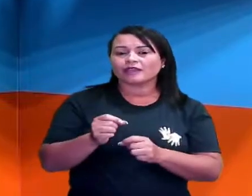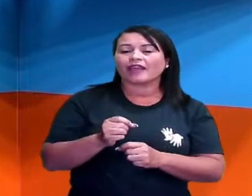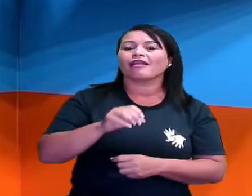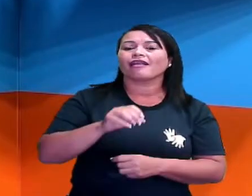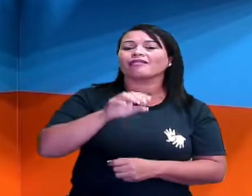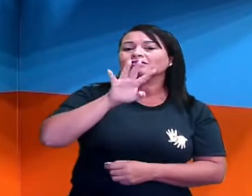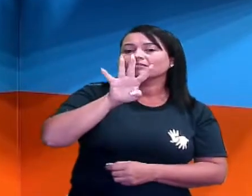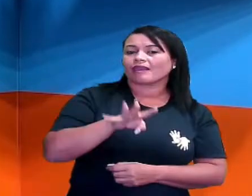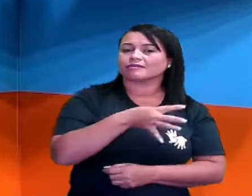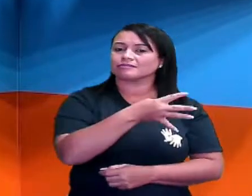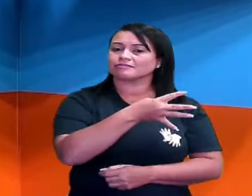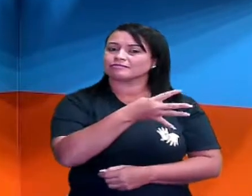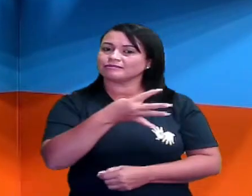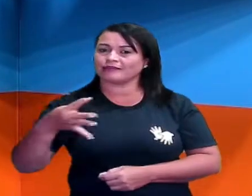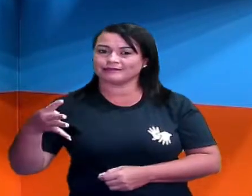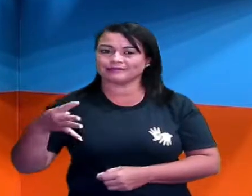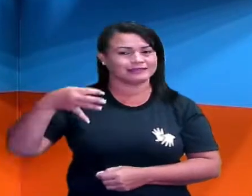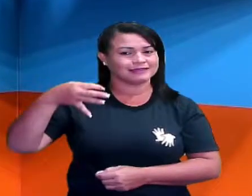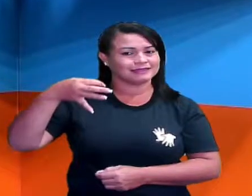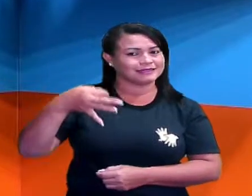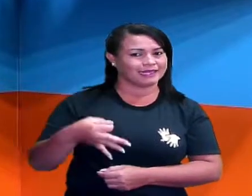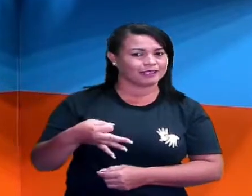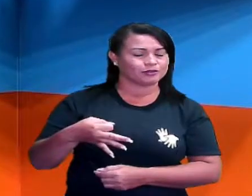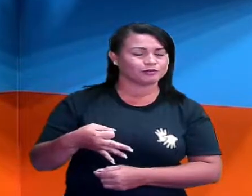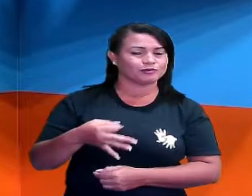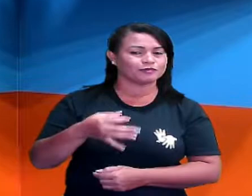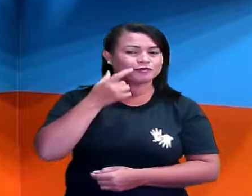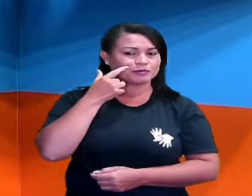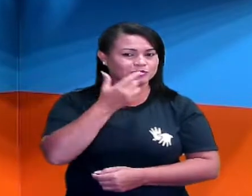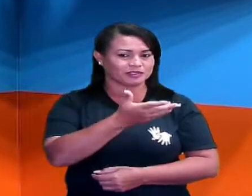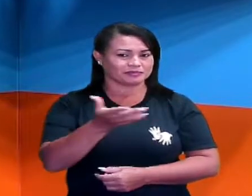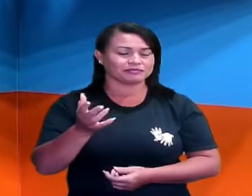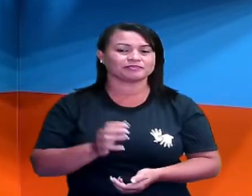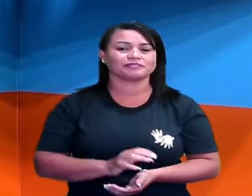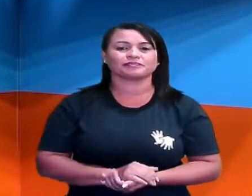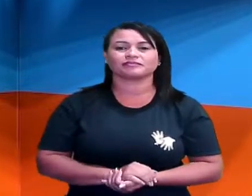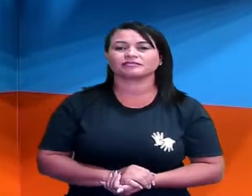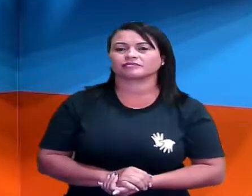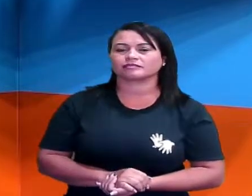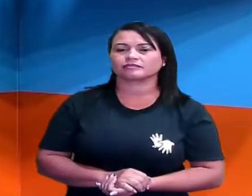famosos números decimais, tá? Então, ó, vamos lá.